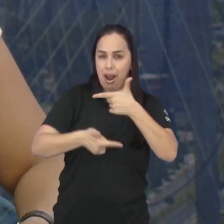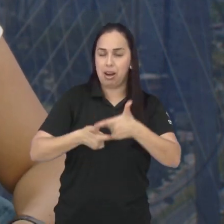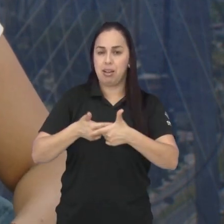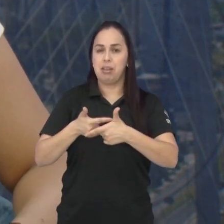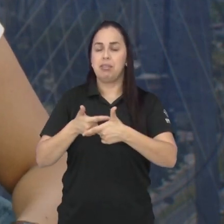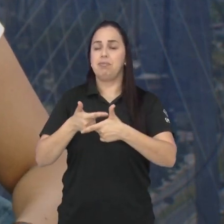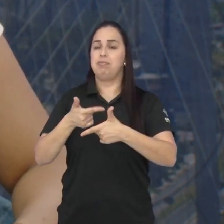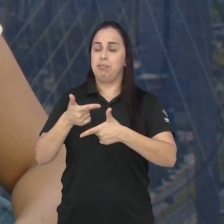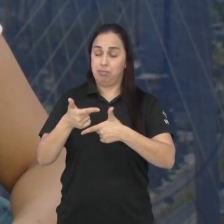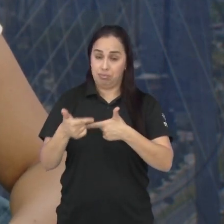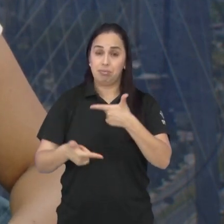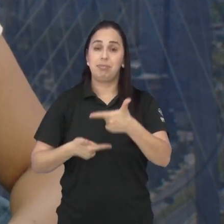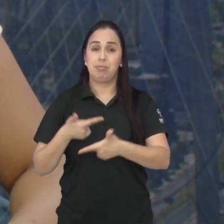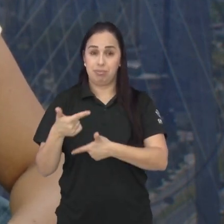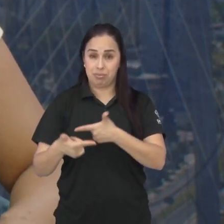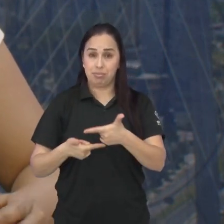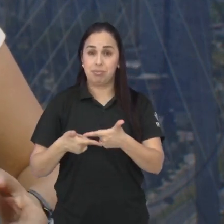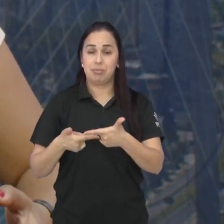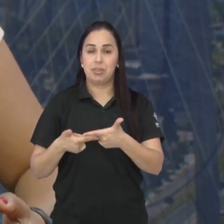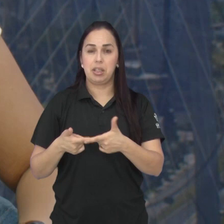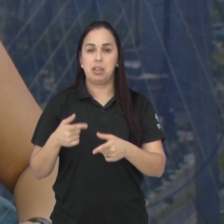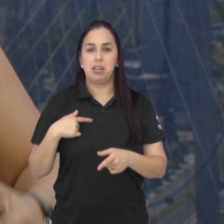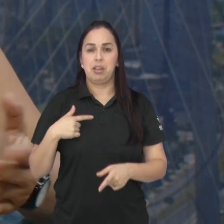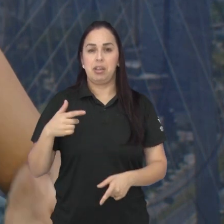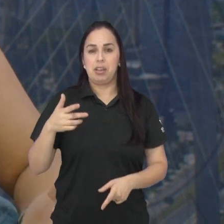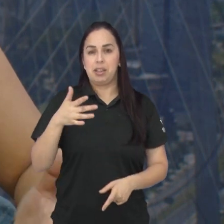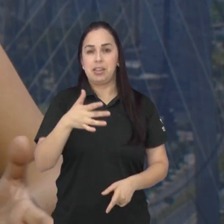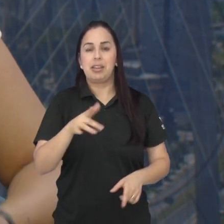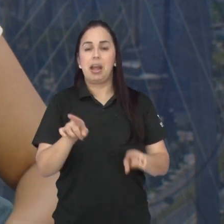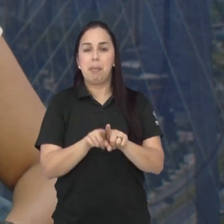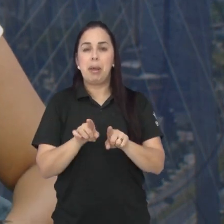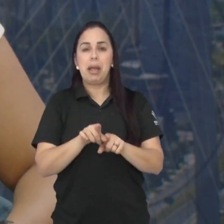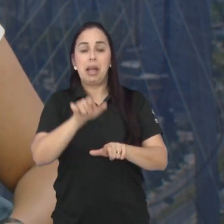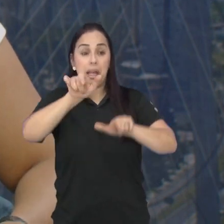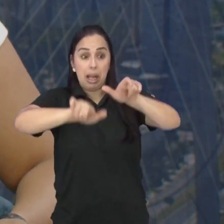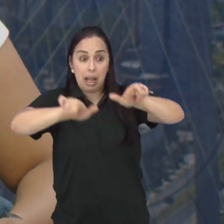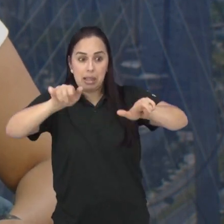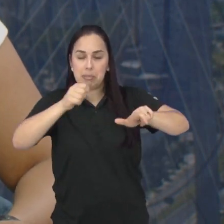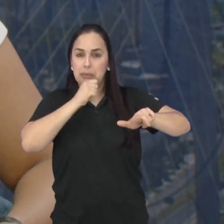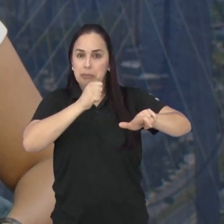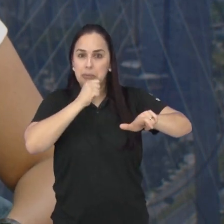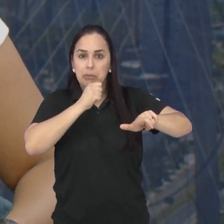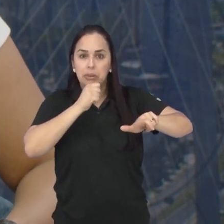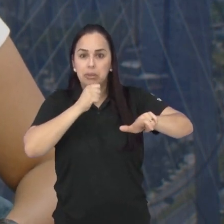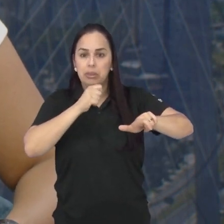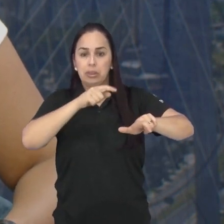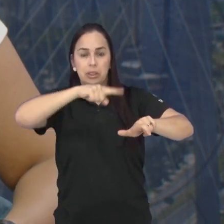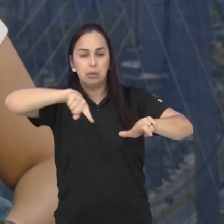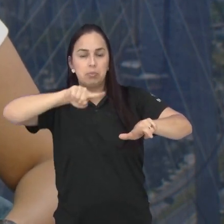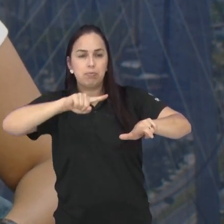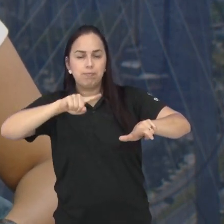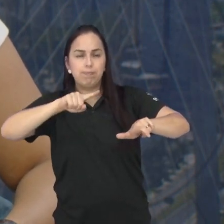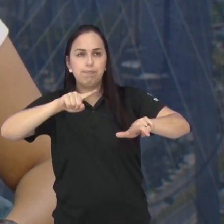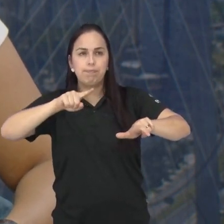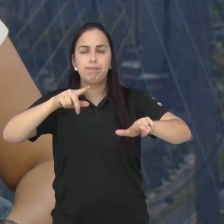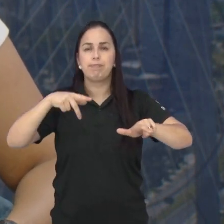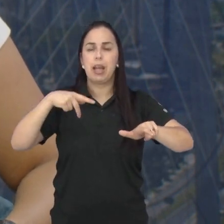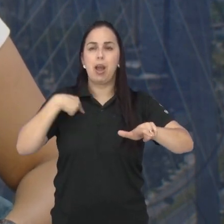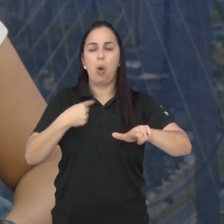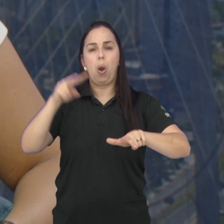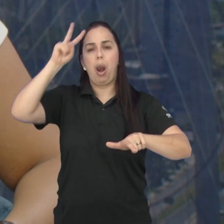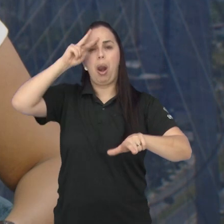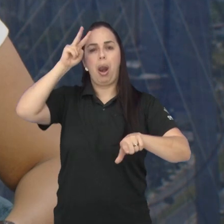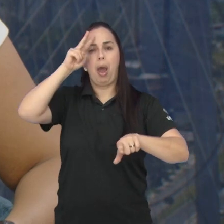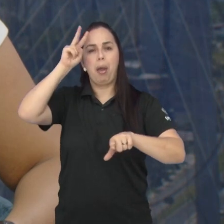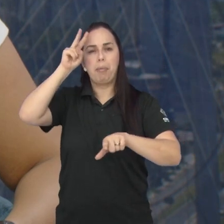para o mercado de trabalho. Escutando vocês e as entrevistadas, eu me lembrei de vários estudos que a gente